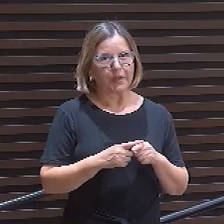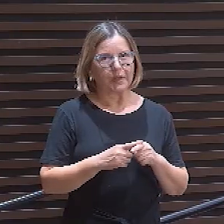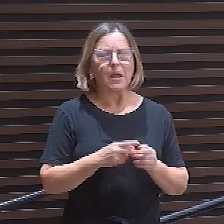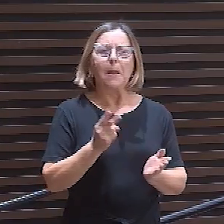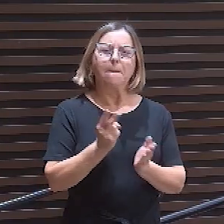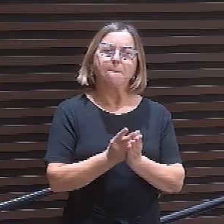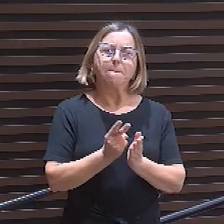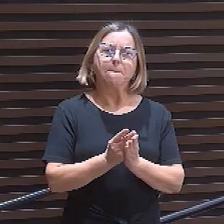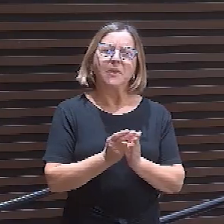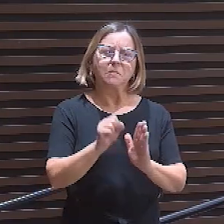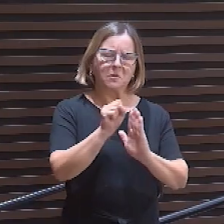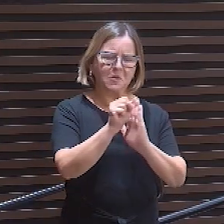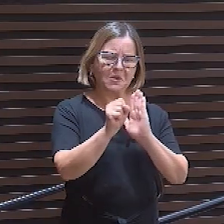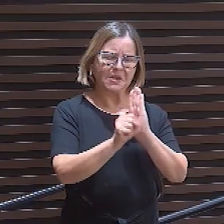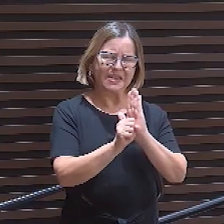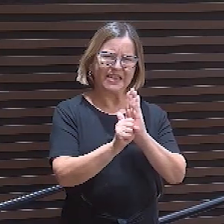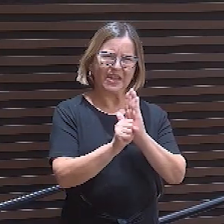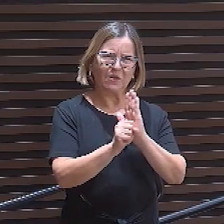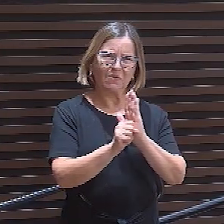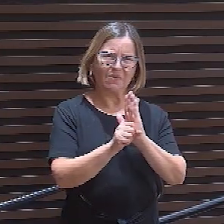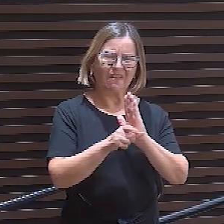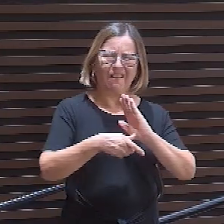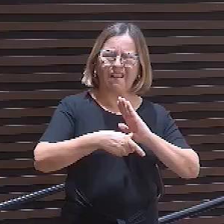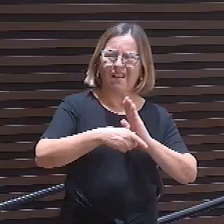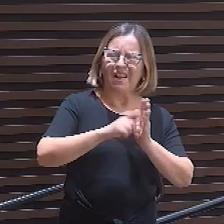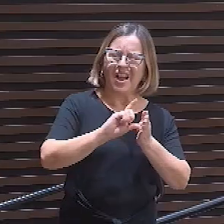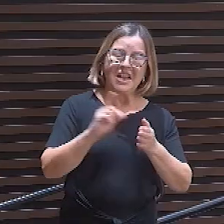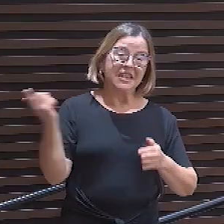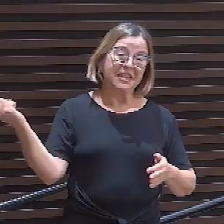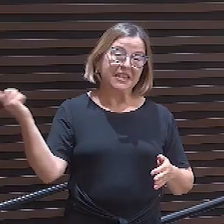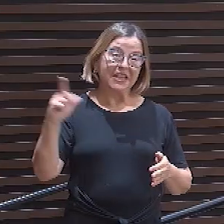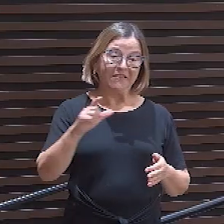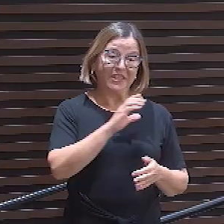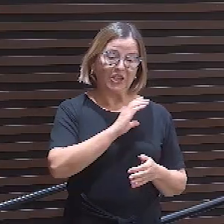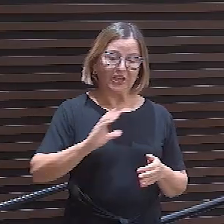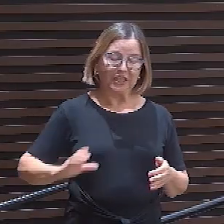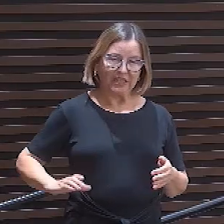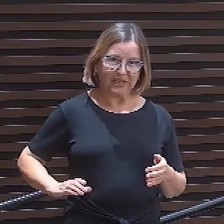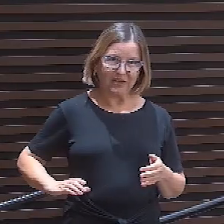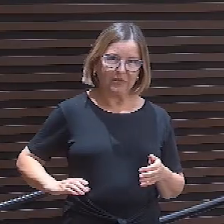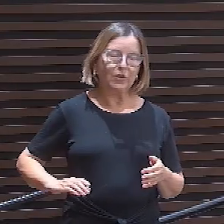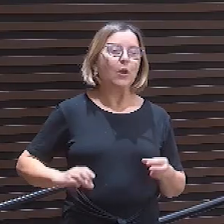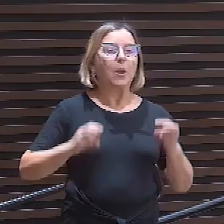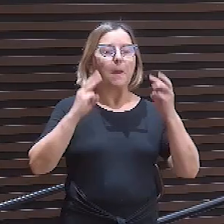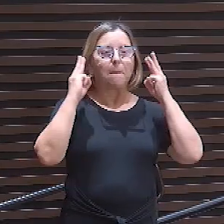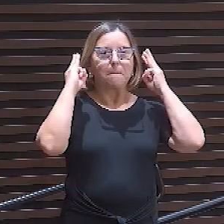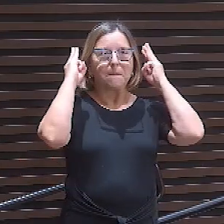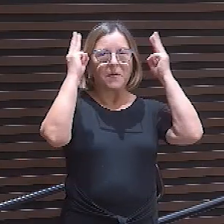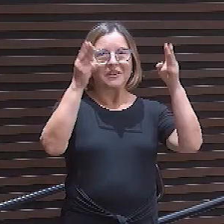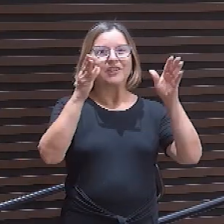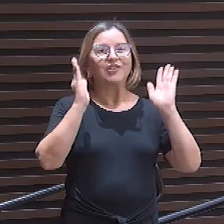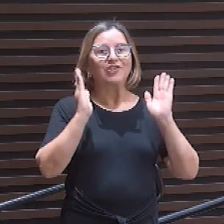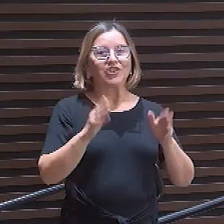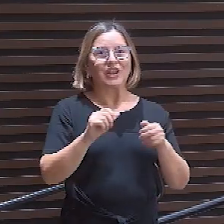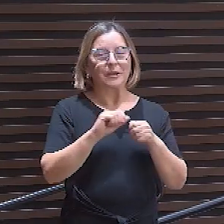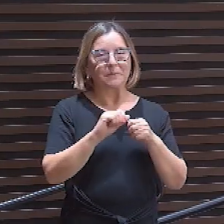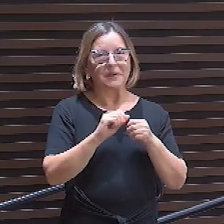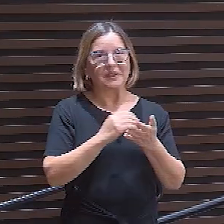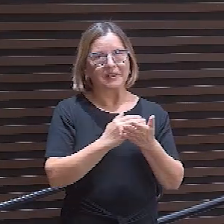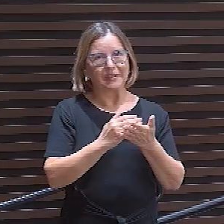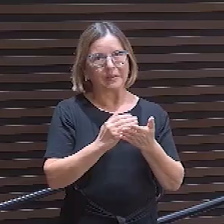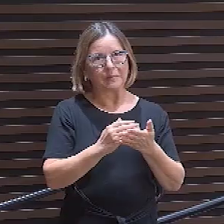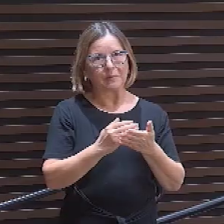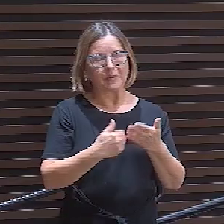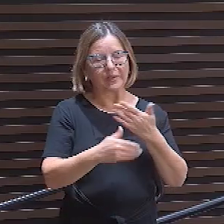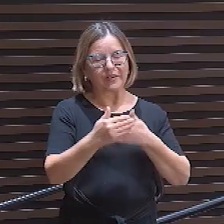Cristo, Moisés já participou pela fé de uma união espiritual com o Redentor que